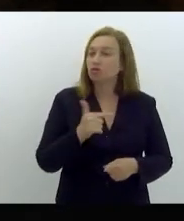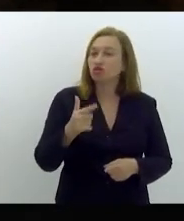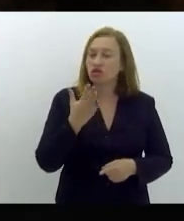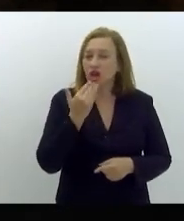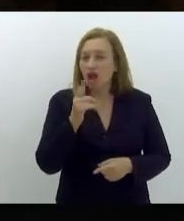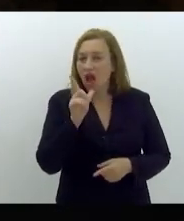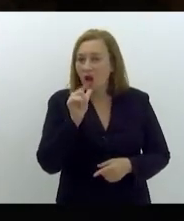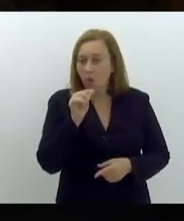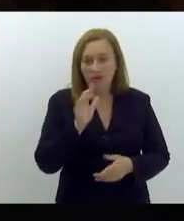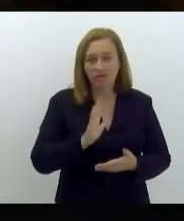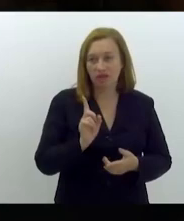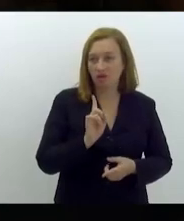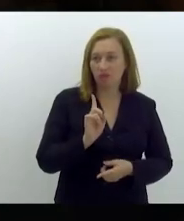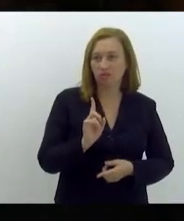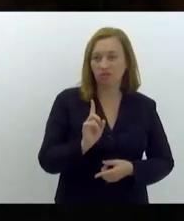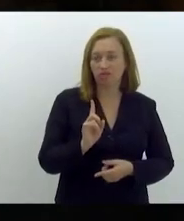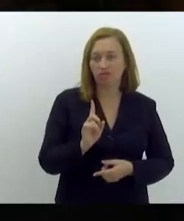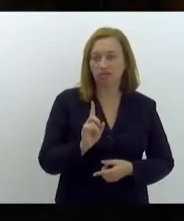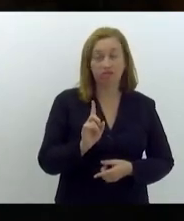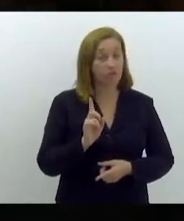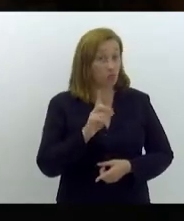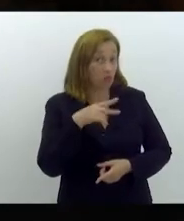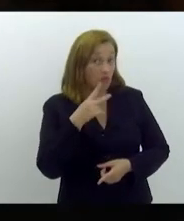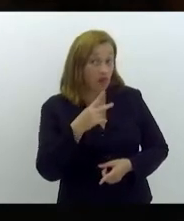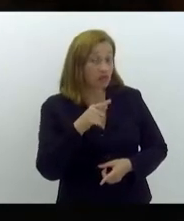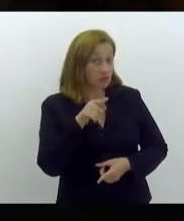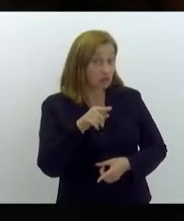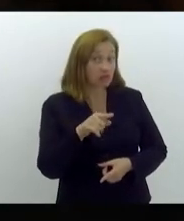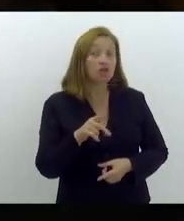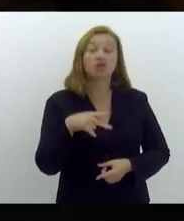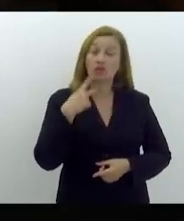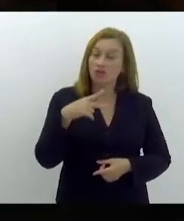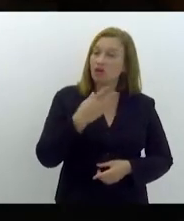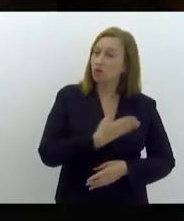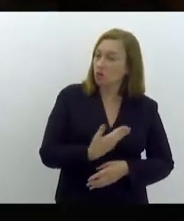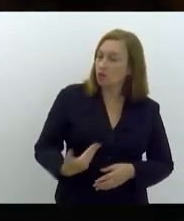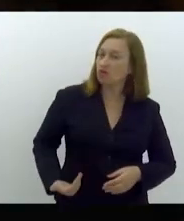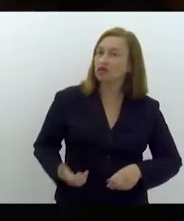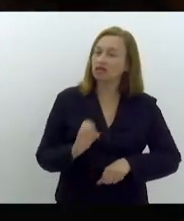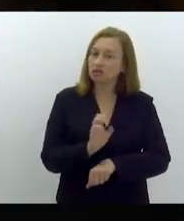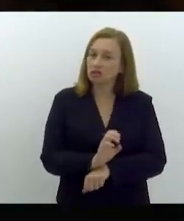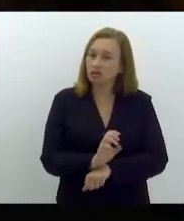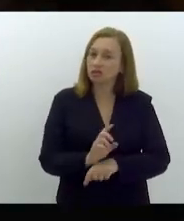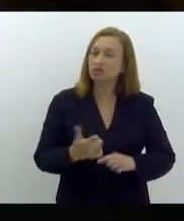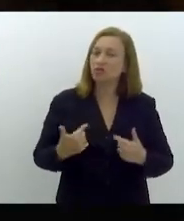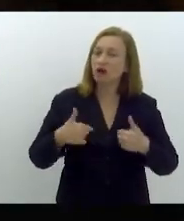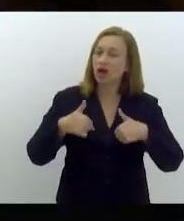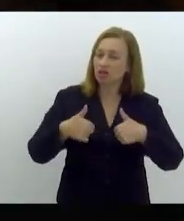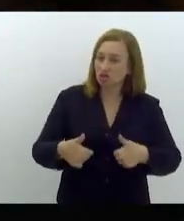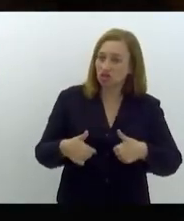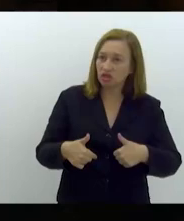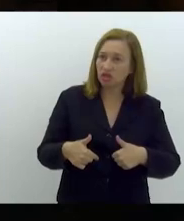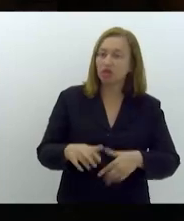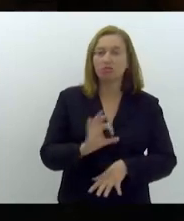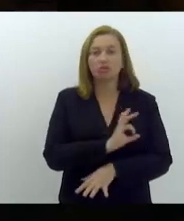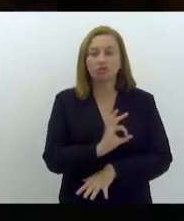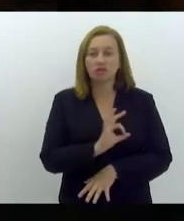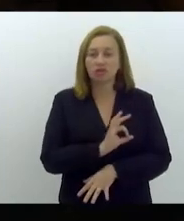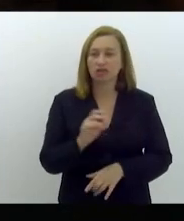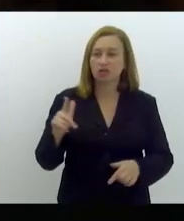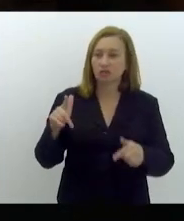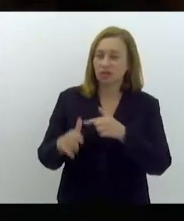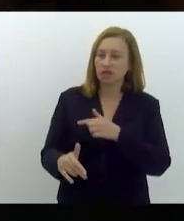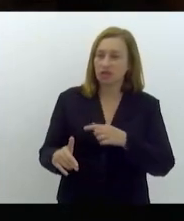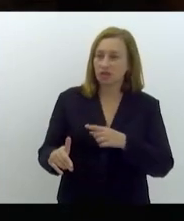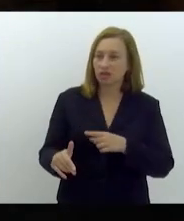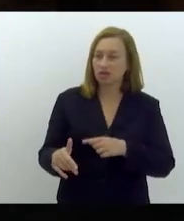eu não tô falando ainda disso eu tô falando que o governo do estado com as suas operações policiais deixaram os alunos sem aula